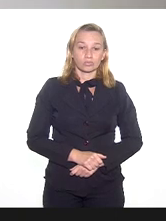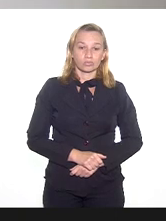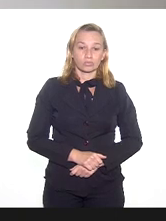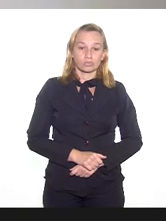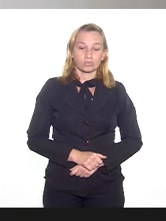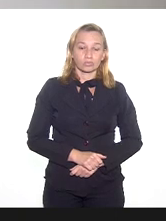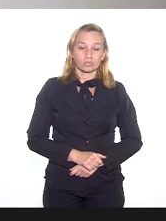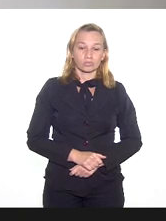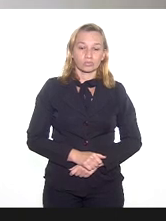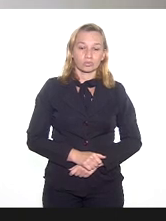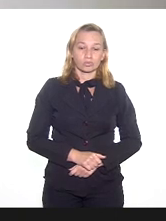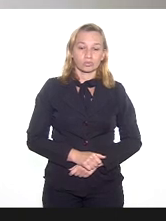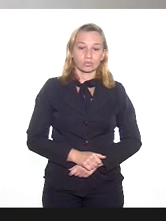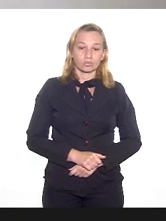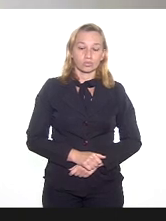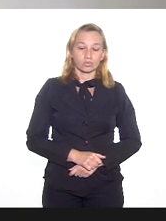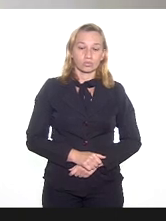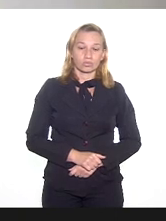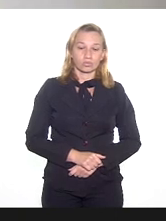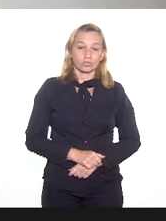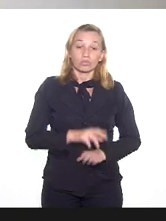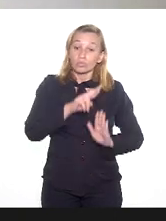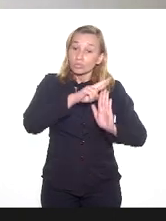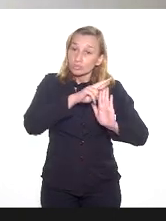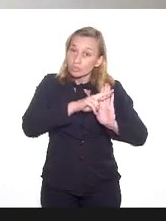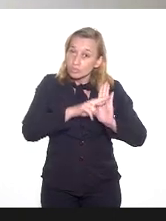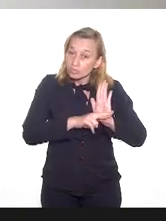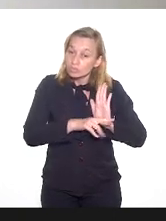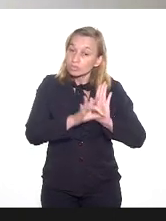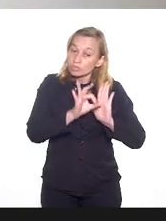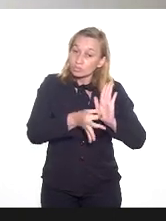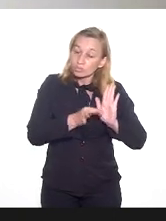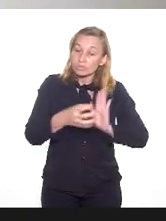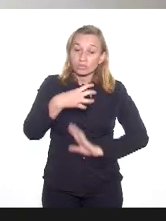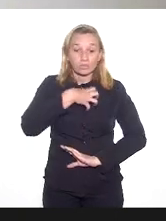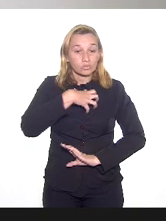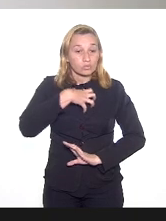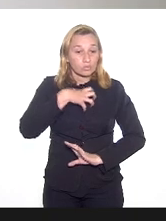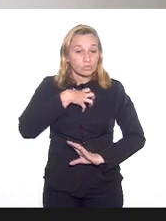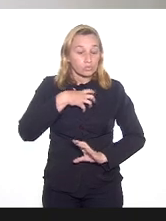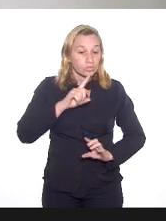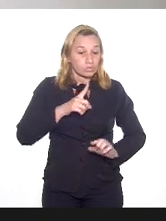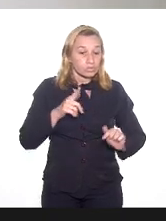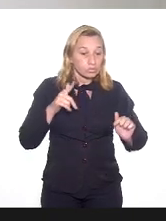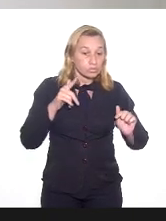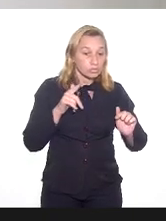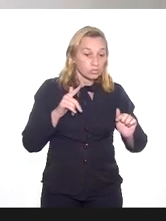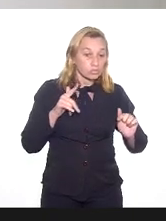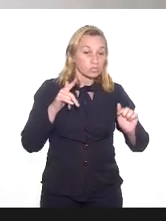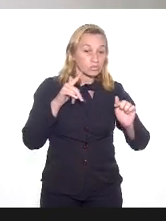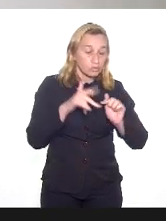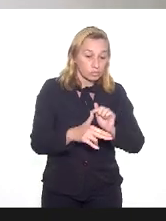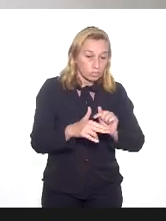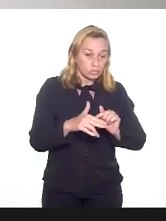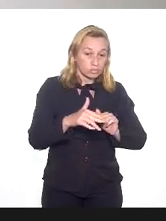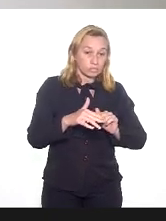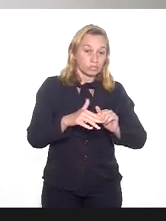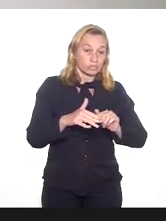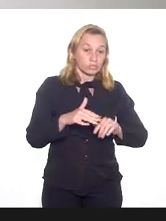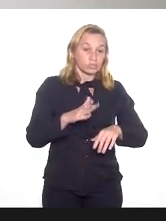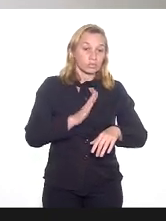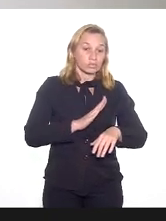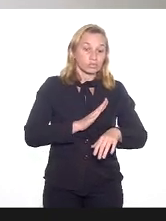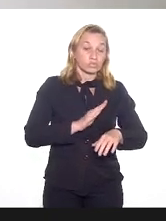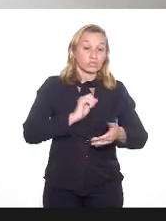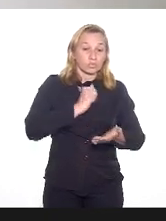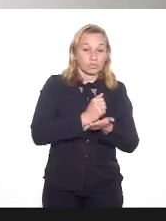aí tem um, que adotem medidas legais cabíveis no sentido de interromper no mais curto prazo possível a vigência